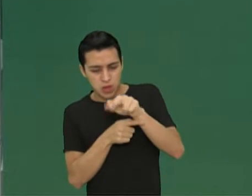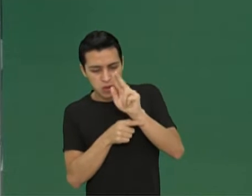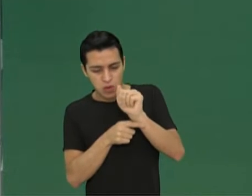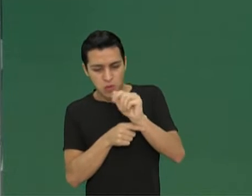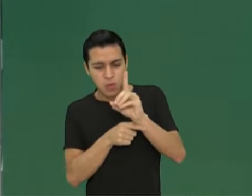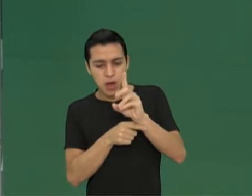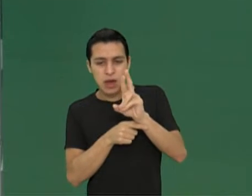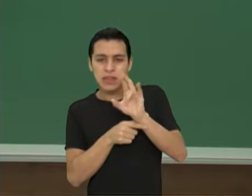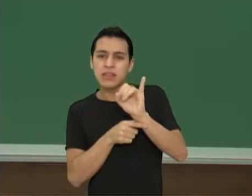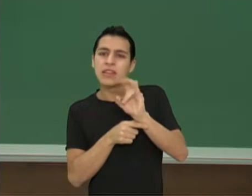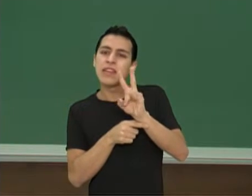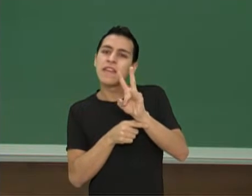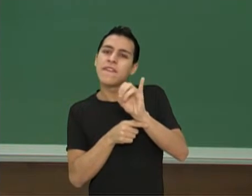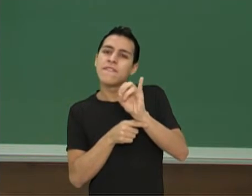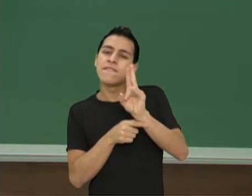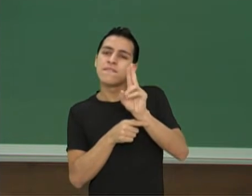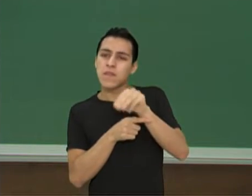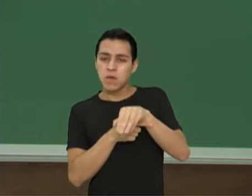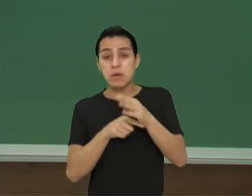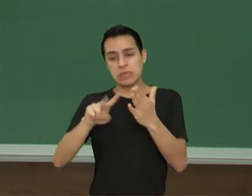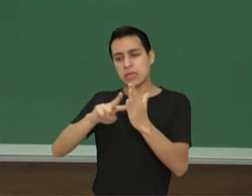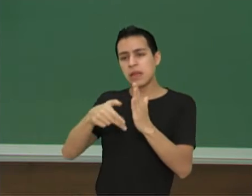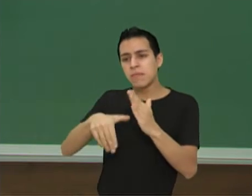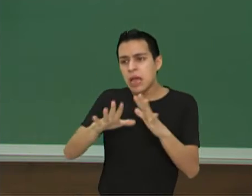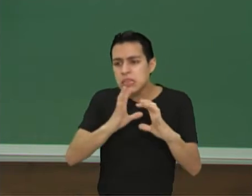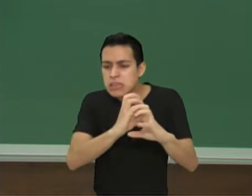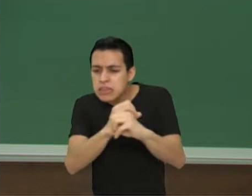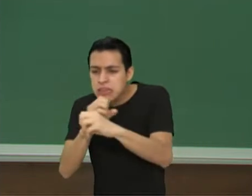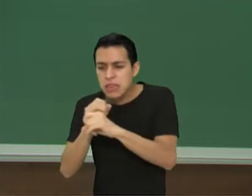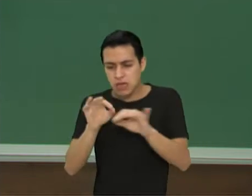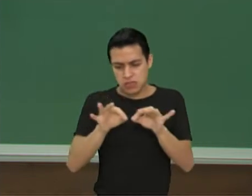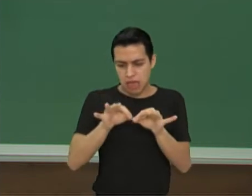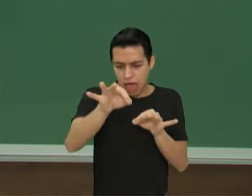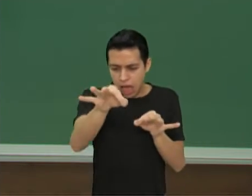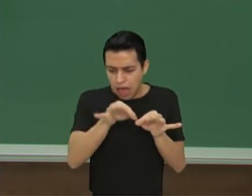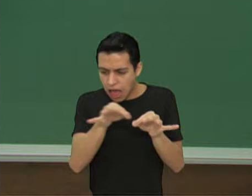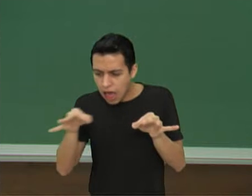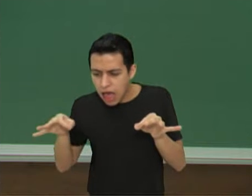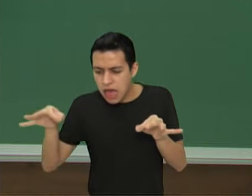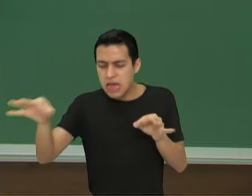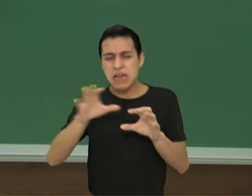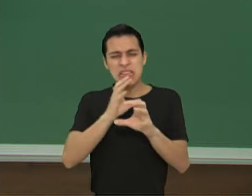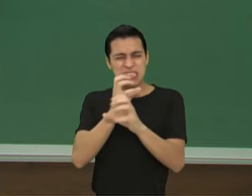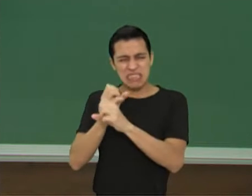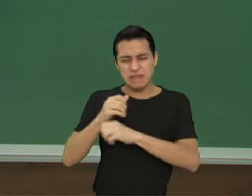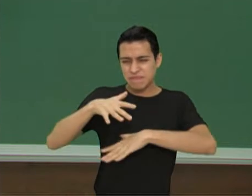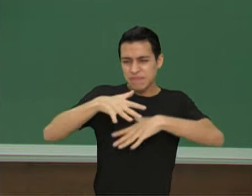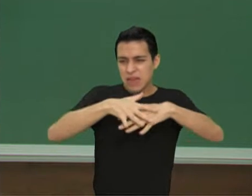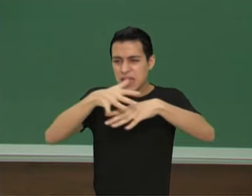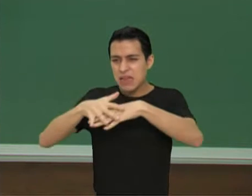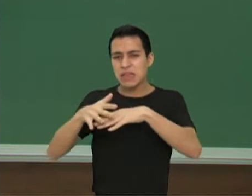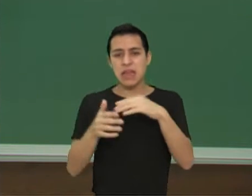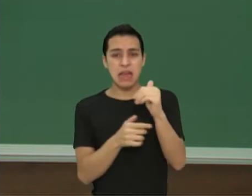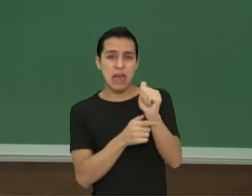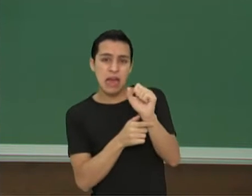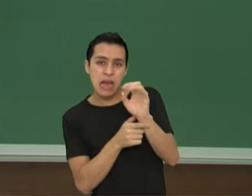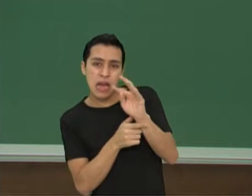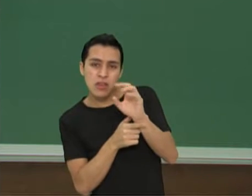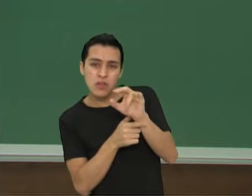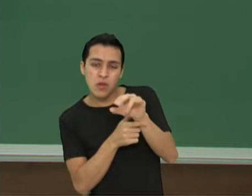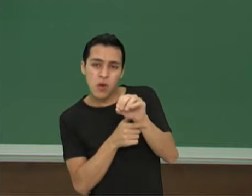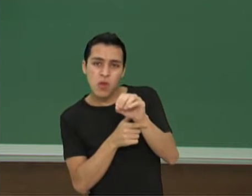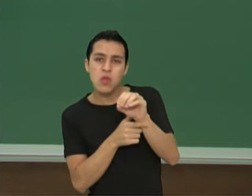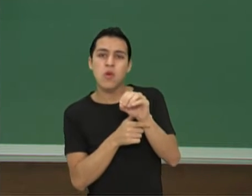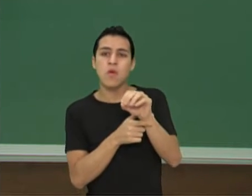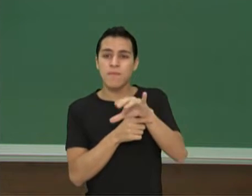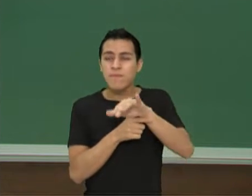Aqui o Quadrivium é mais ligado à parte de exatas, né? Com a geometria, aritmética, astronomia e a